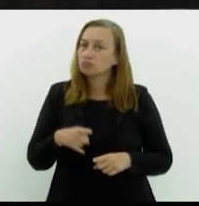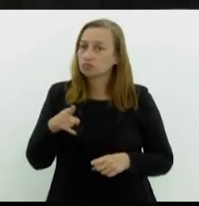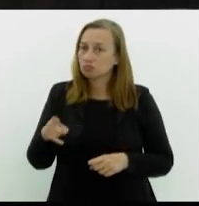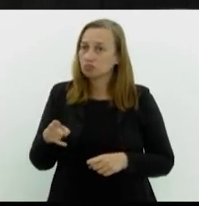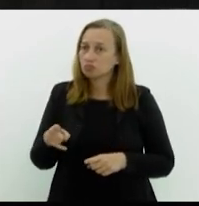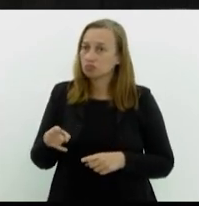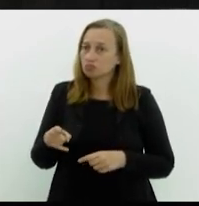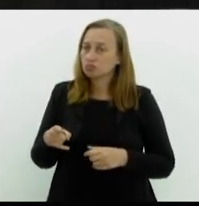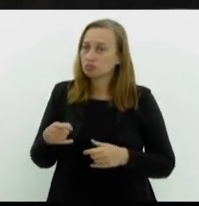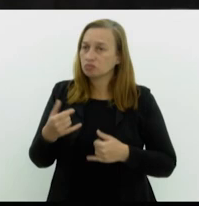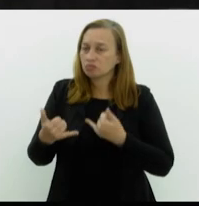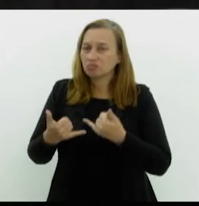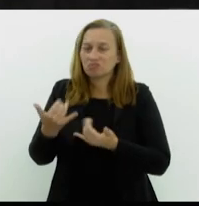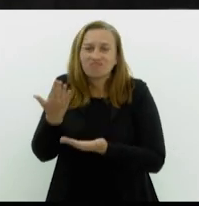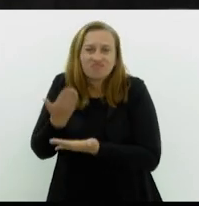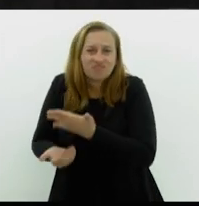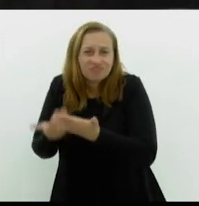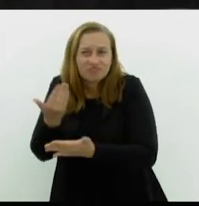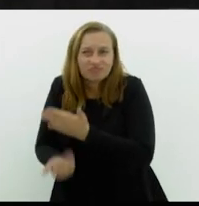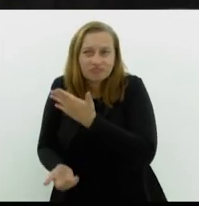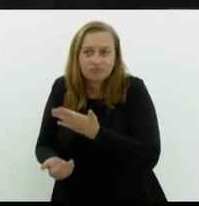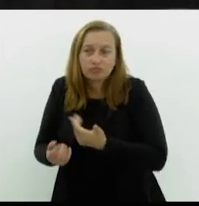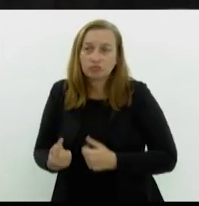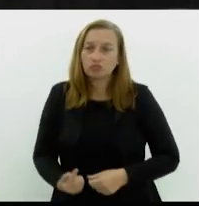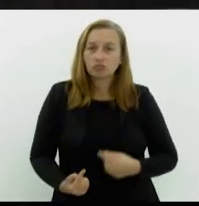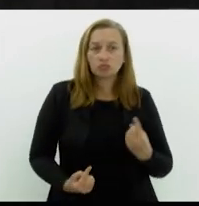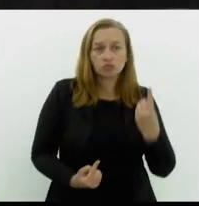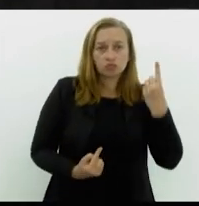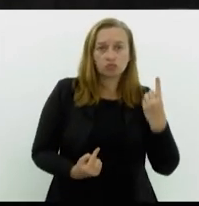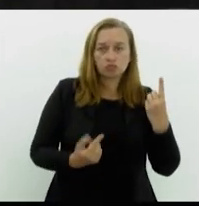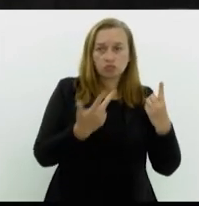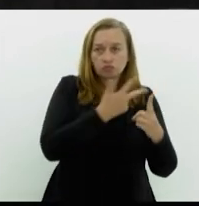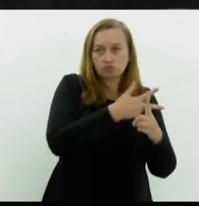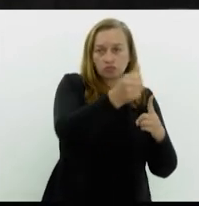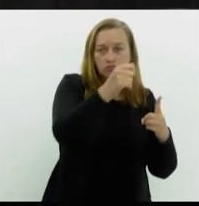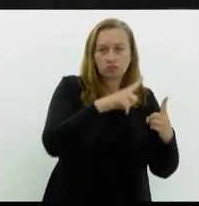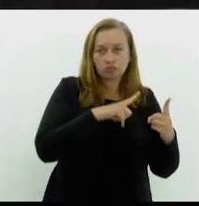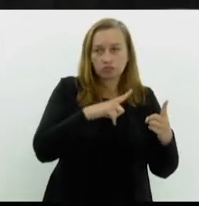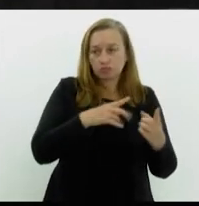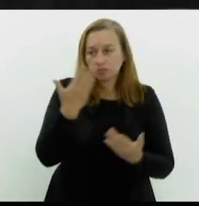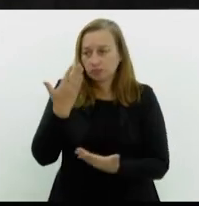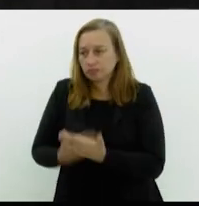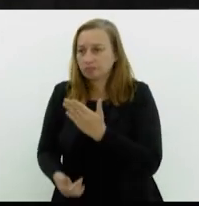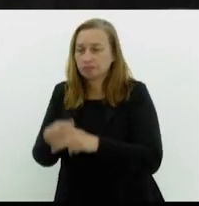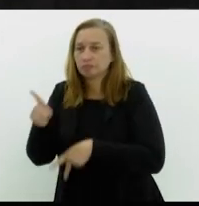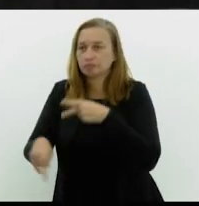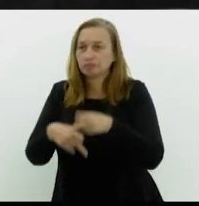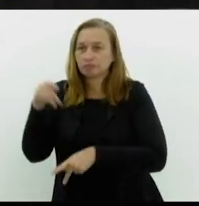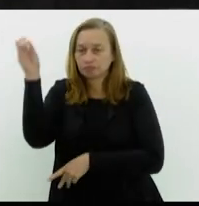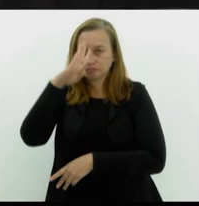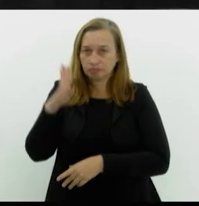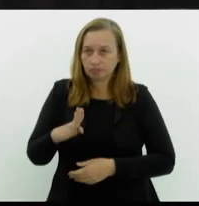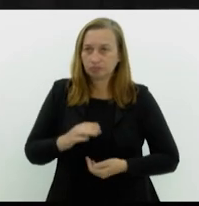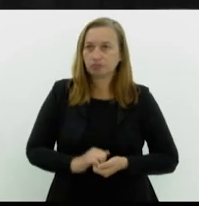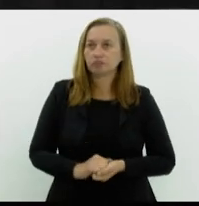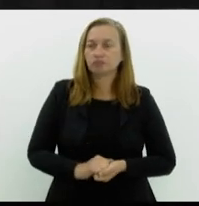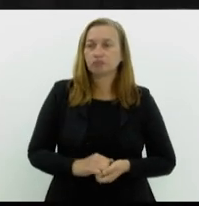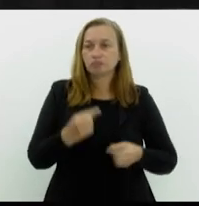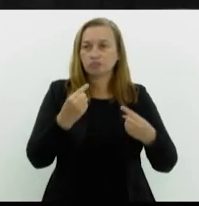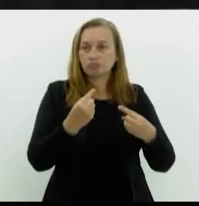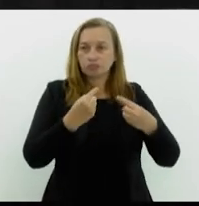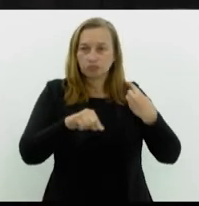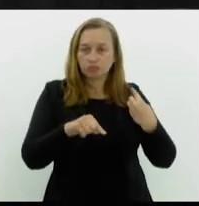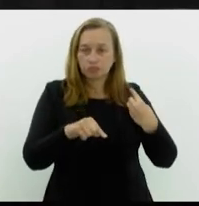perde-perde, porque quando um ganha, perde a população brasileira e descumpre